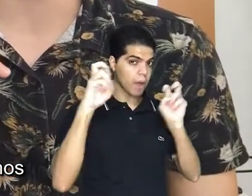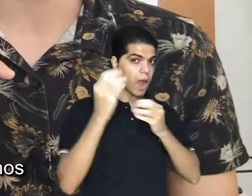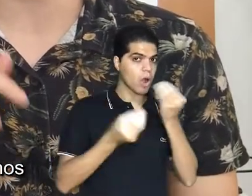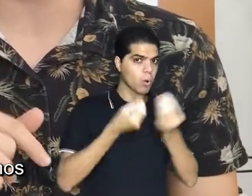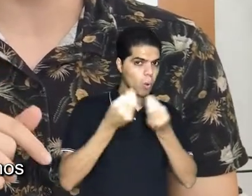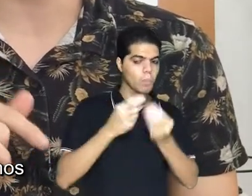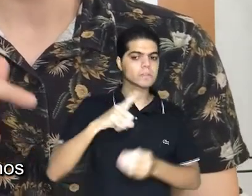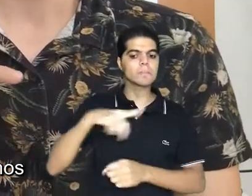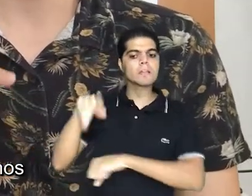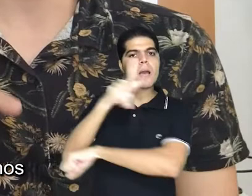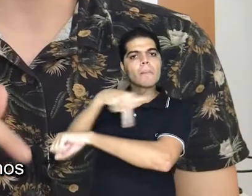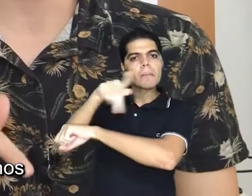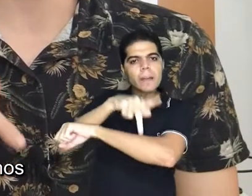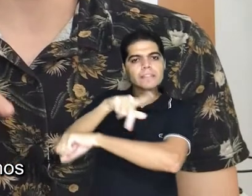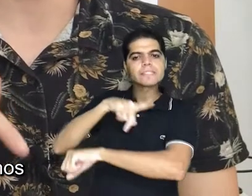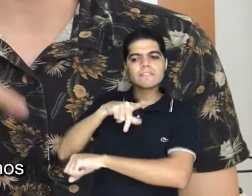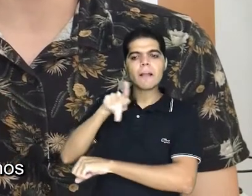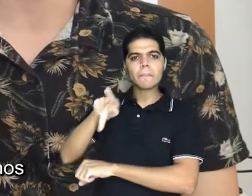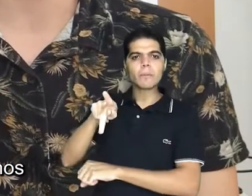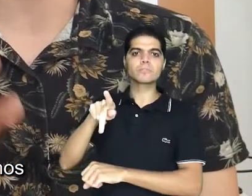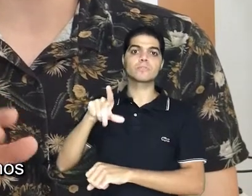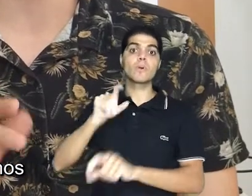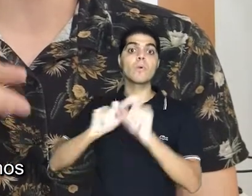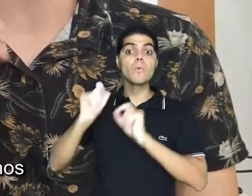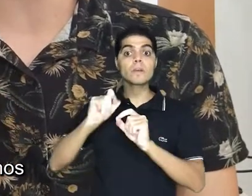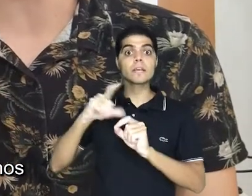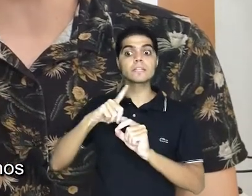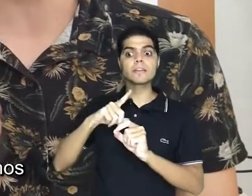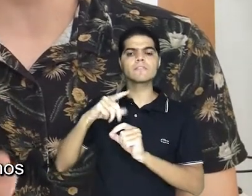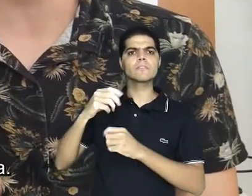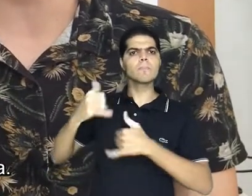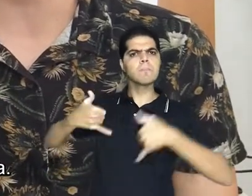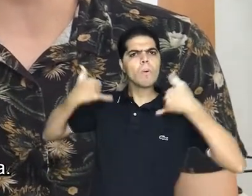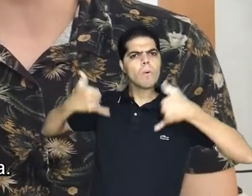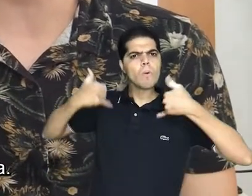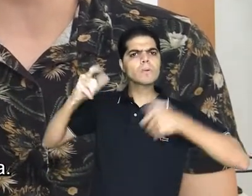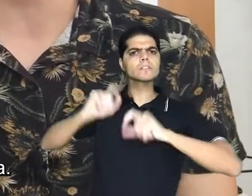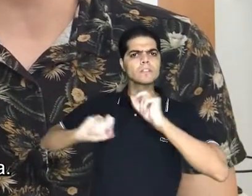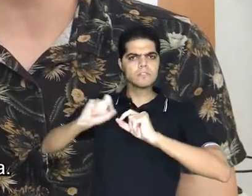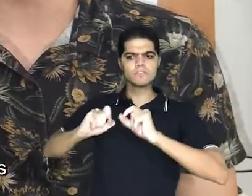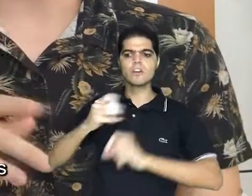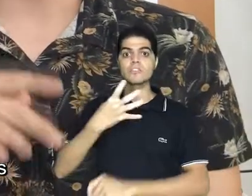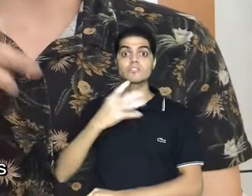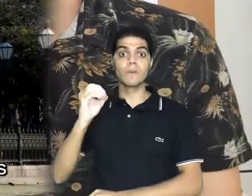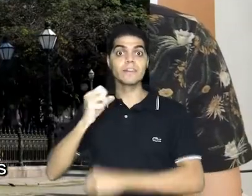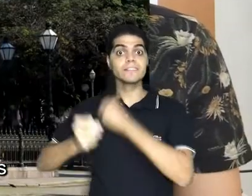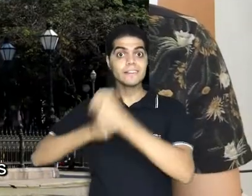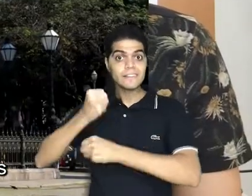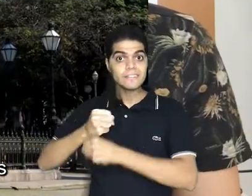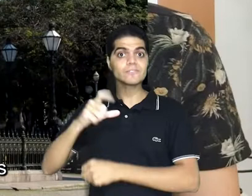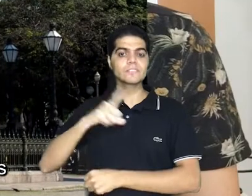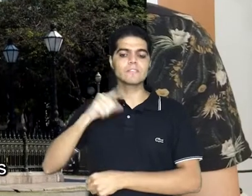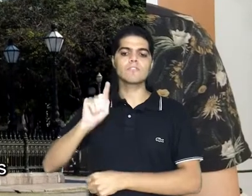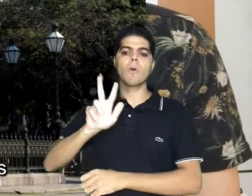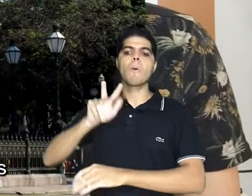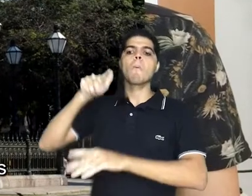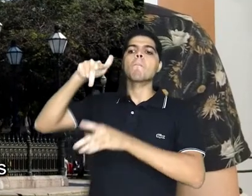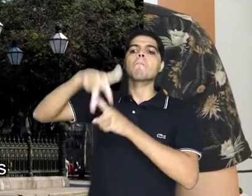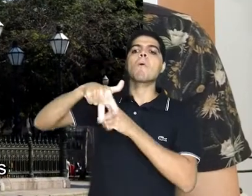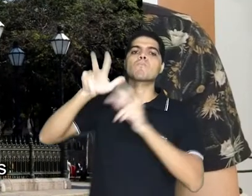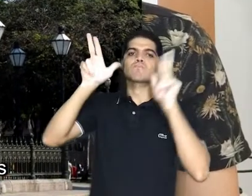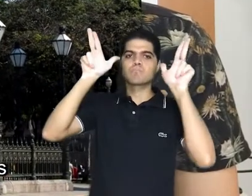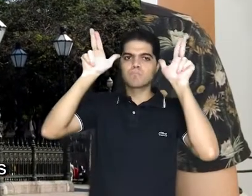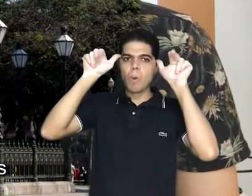construção da Praça Tiradentes que foi feita no aniversário de antes da Proclamação da Independência Dom Pedro tá no topo no seu